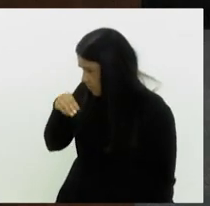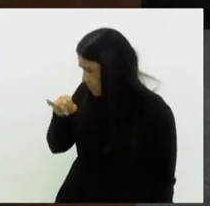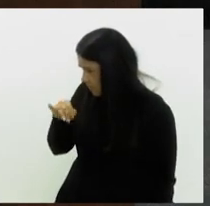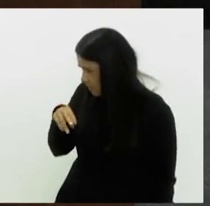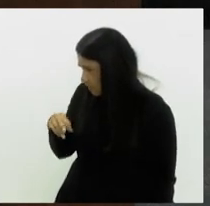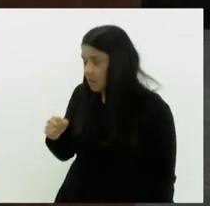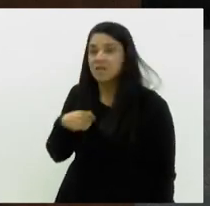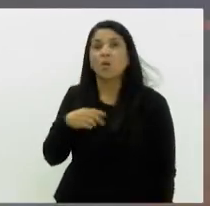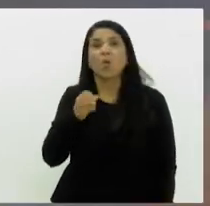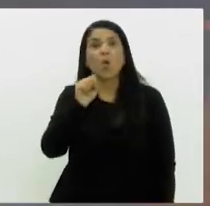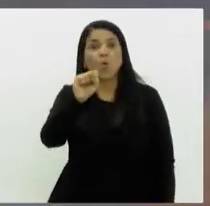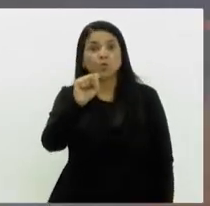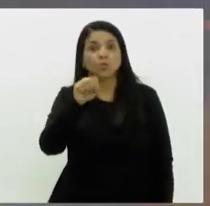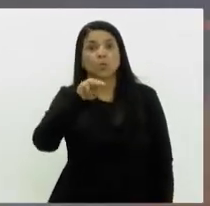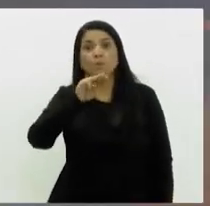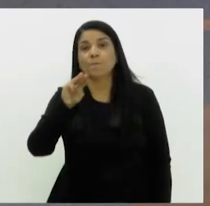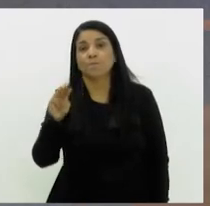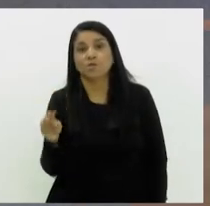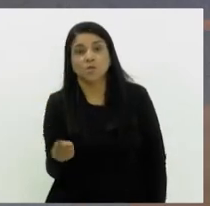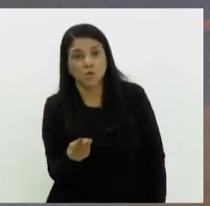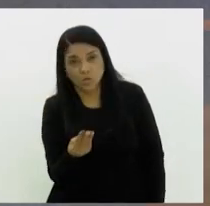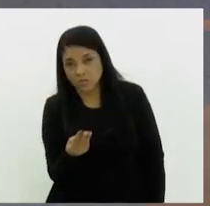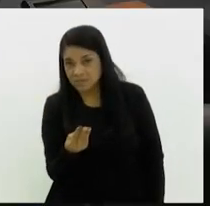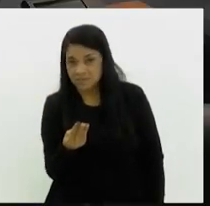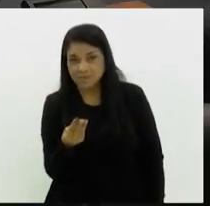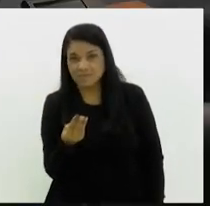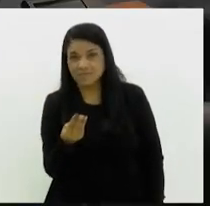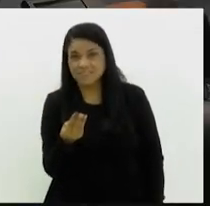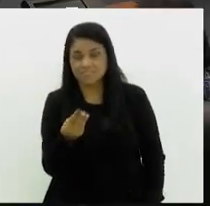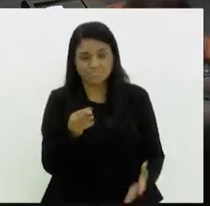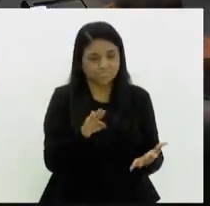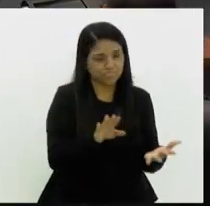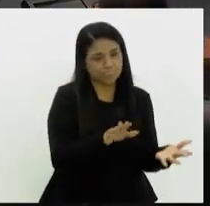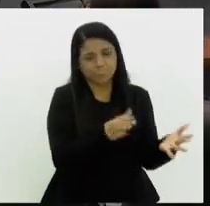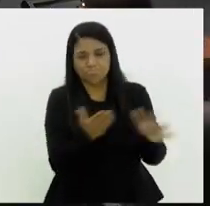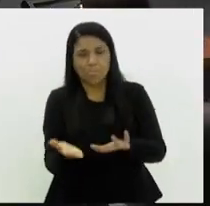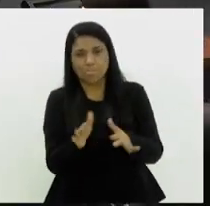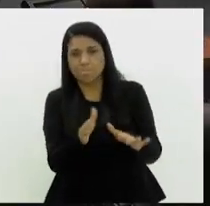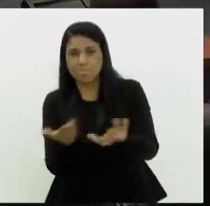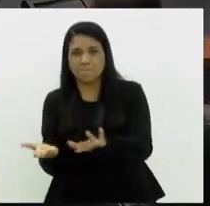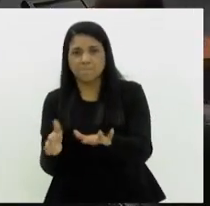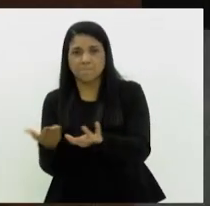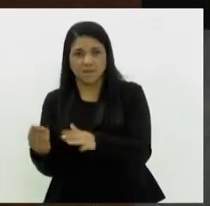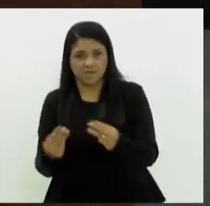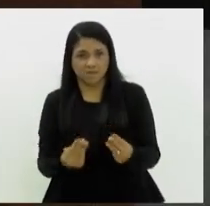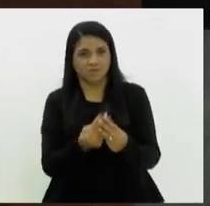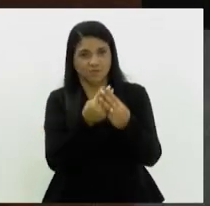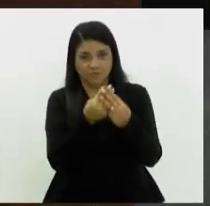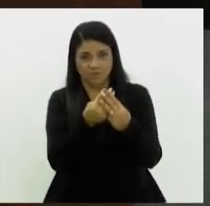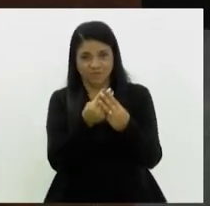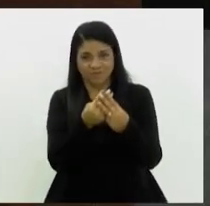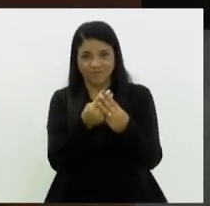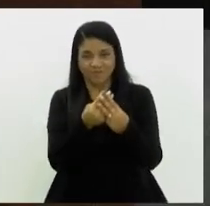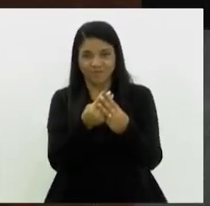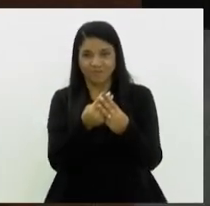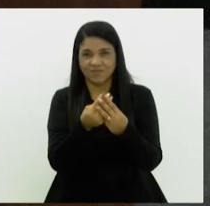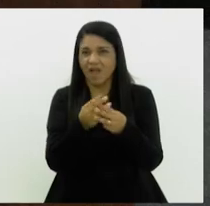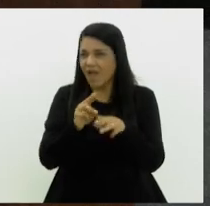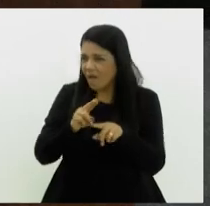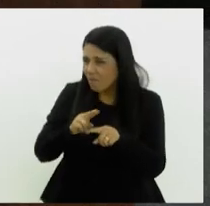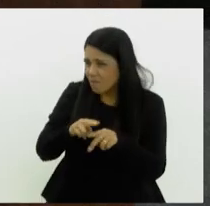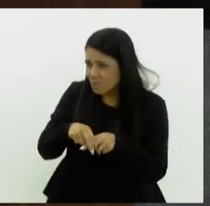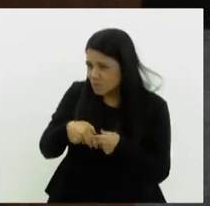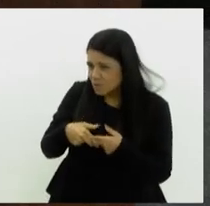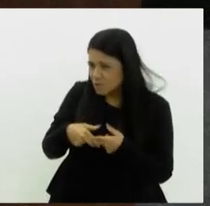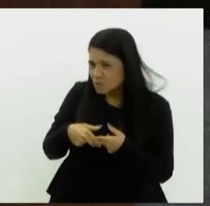8 milhões, estão sendo 6 milhões massacrados. E não é por causa disso que